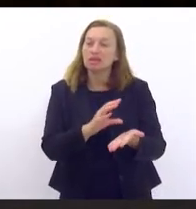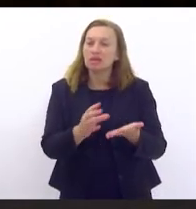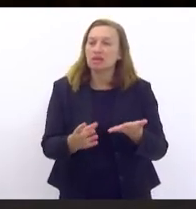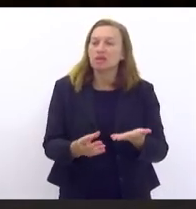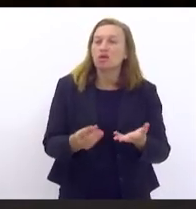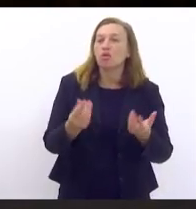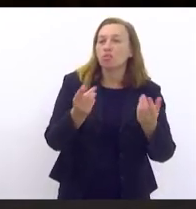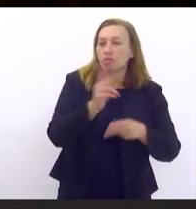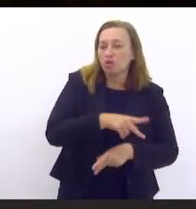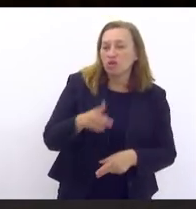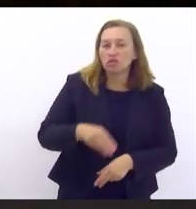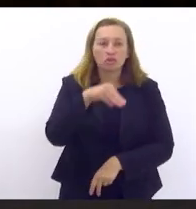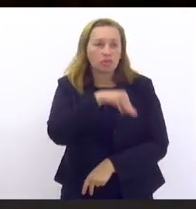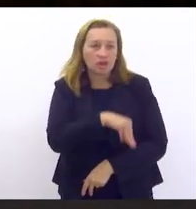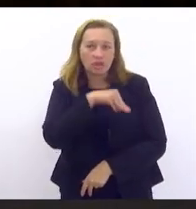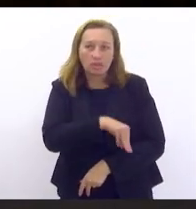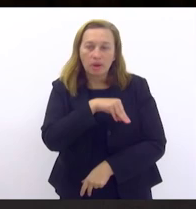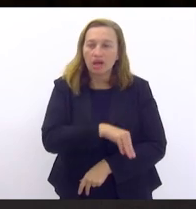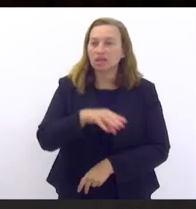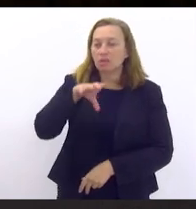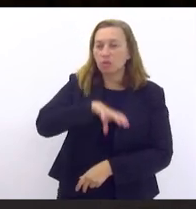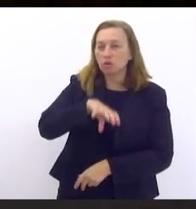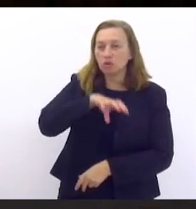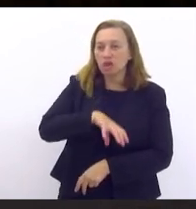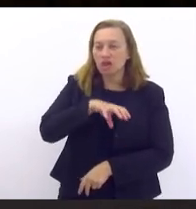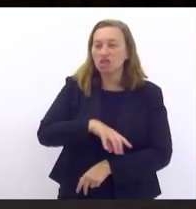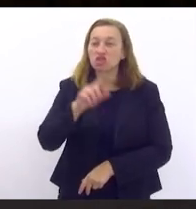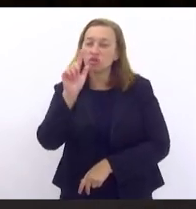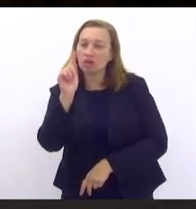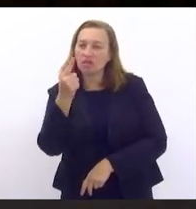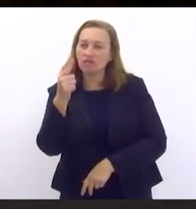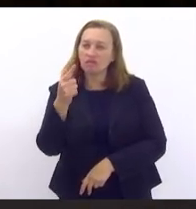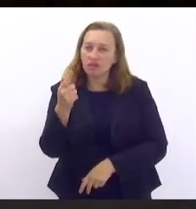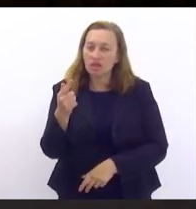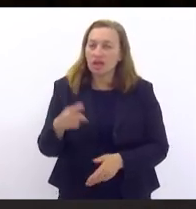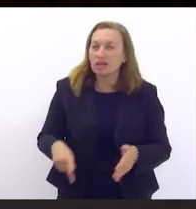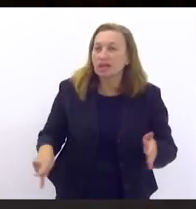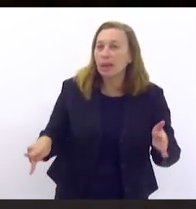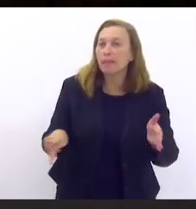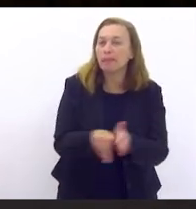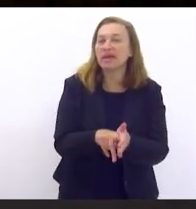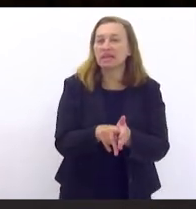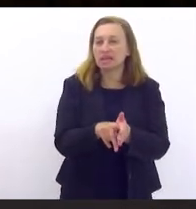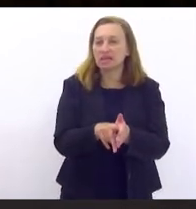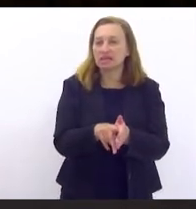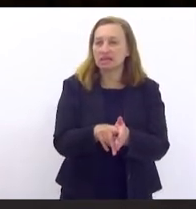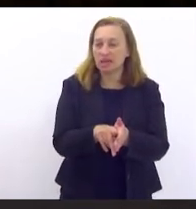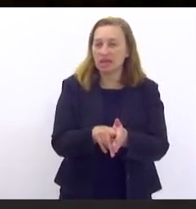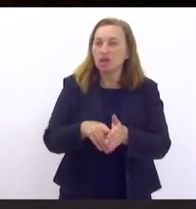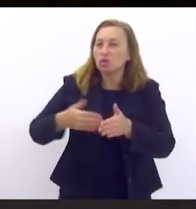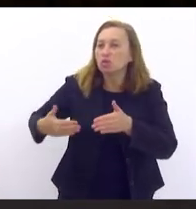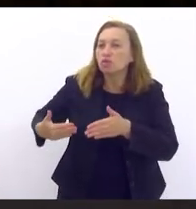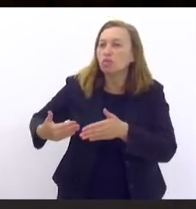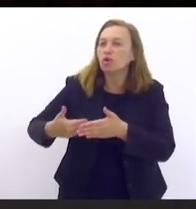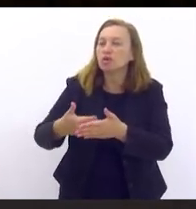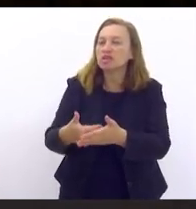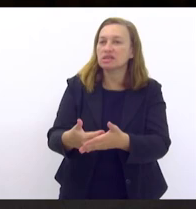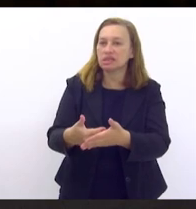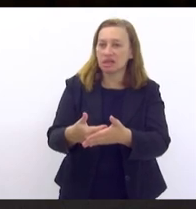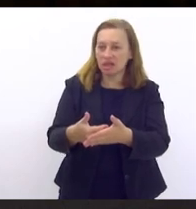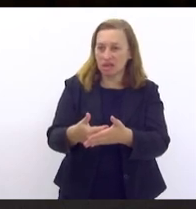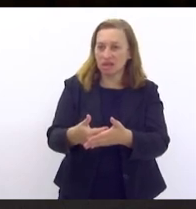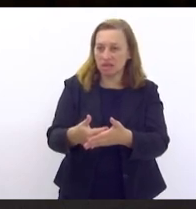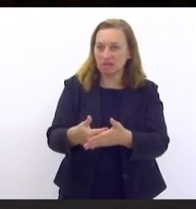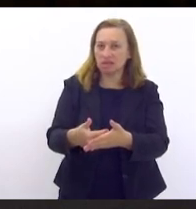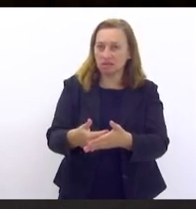matemática de português de geografia ela tem que fazer parte da do processo né é